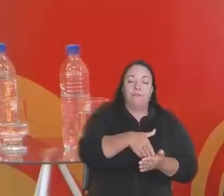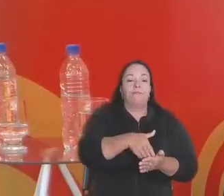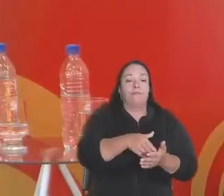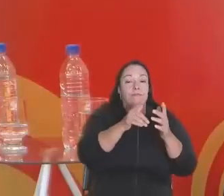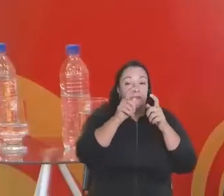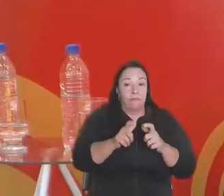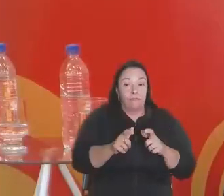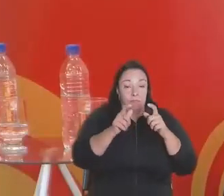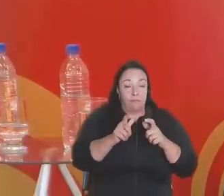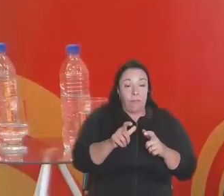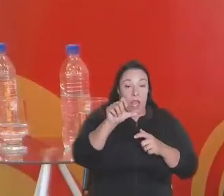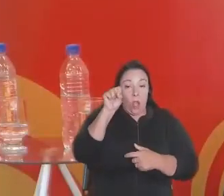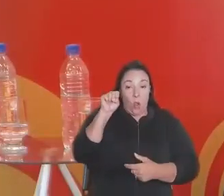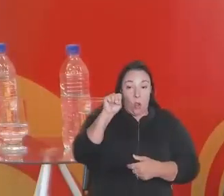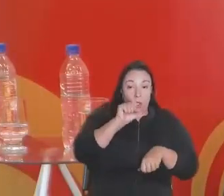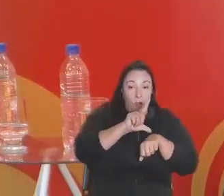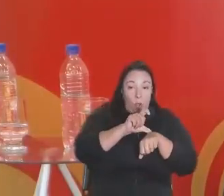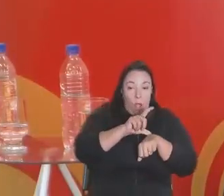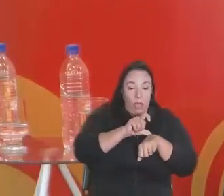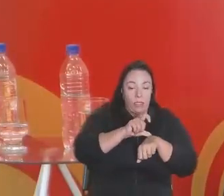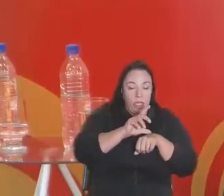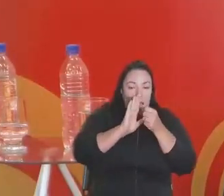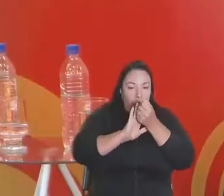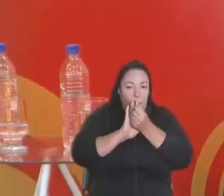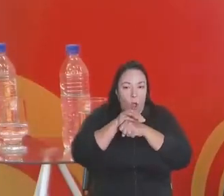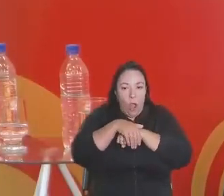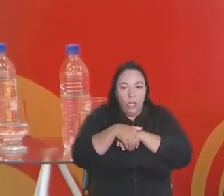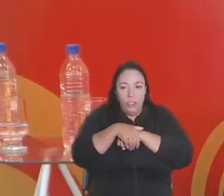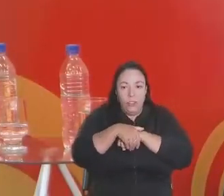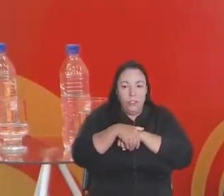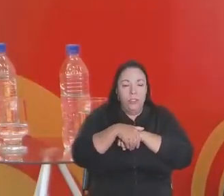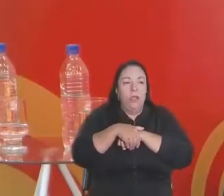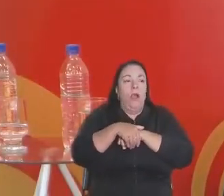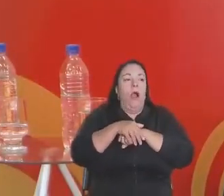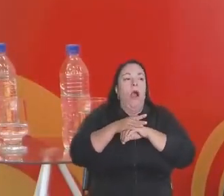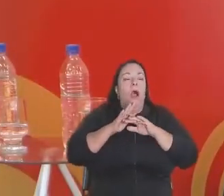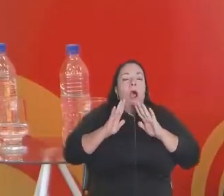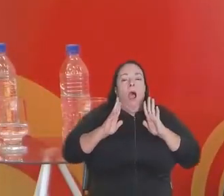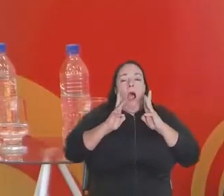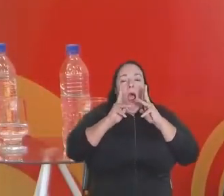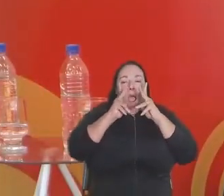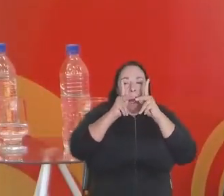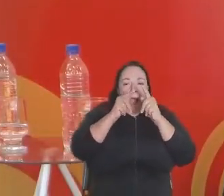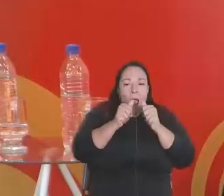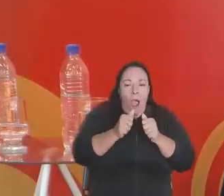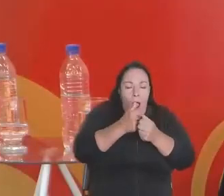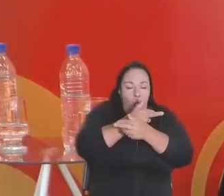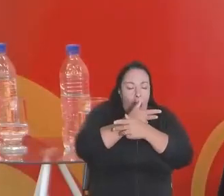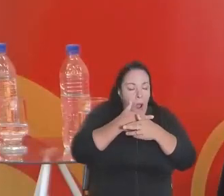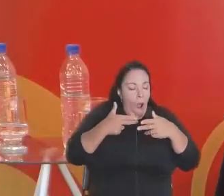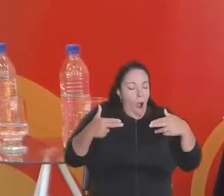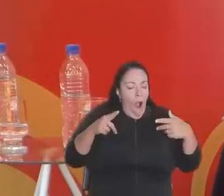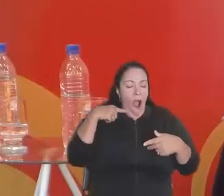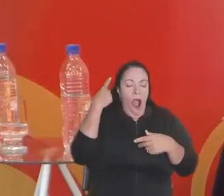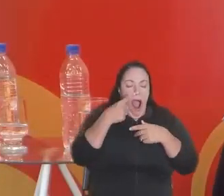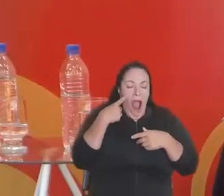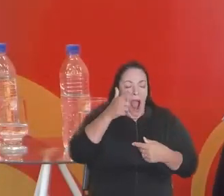no local, já eram umas 8 horas da noite, 8h30, todo aquele aborrecimento que nós tivemos durante a